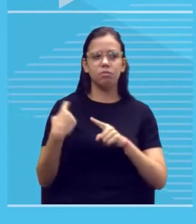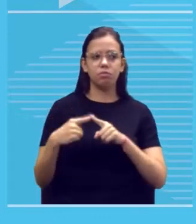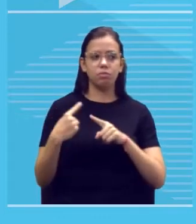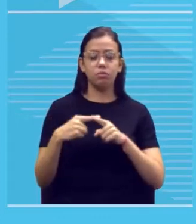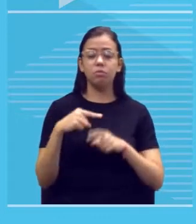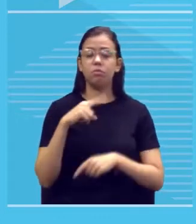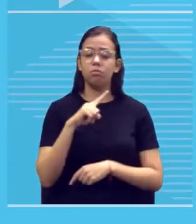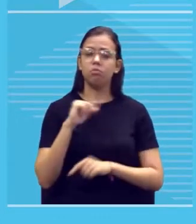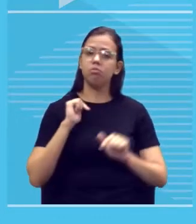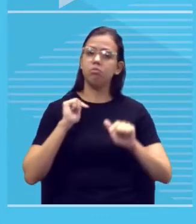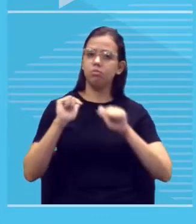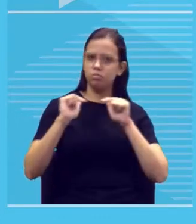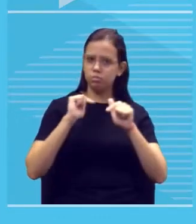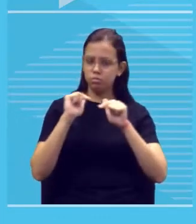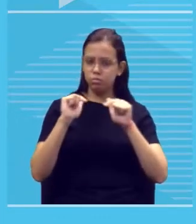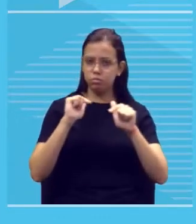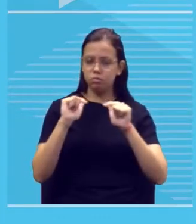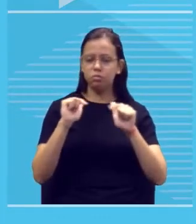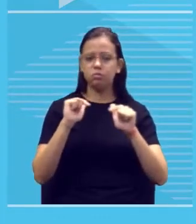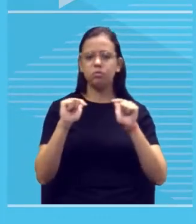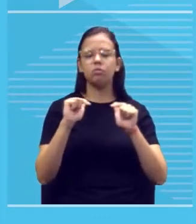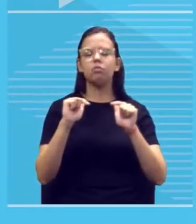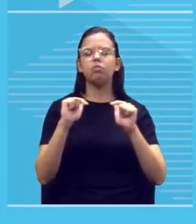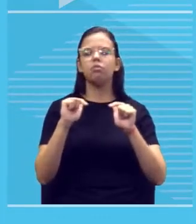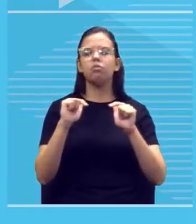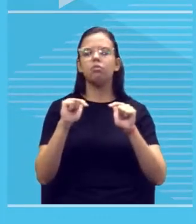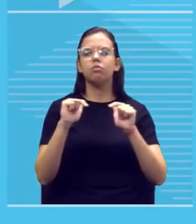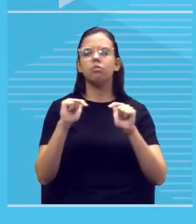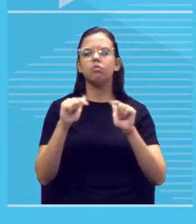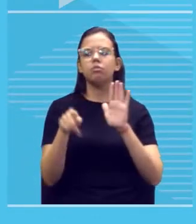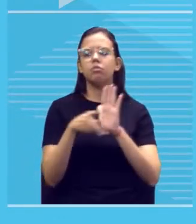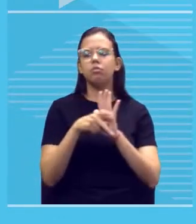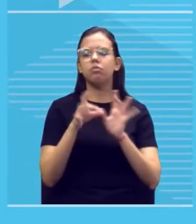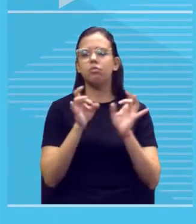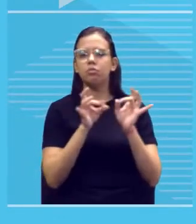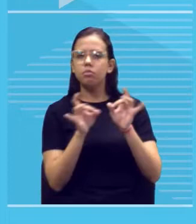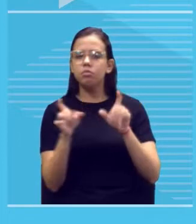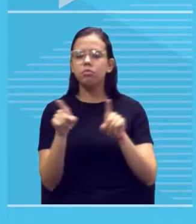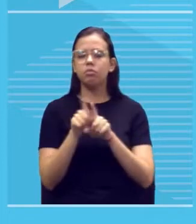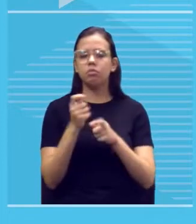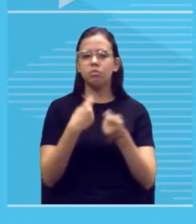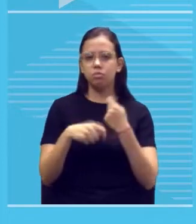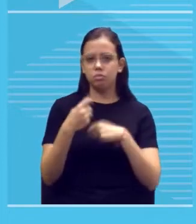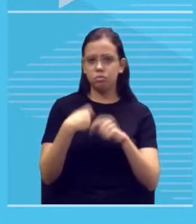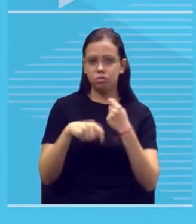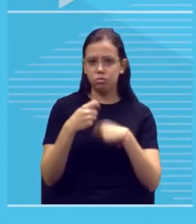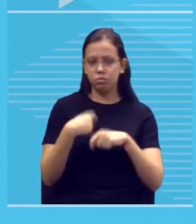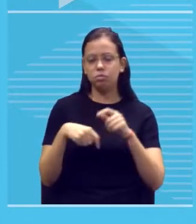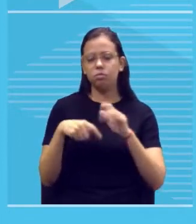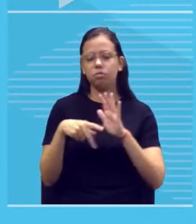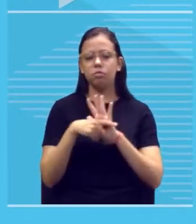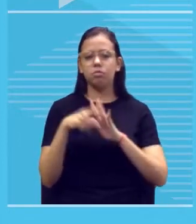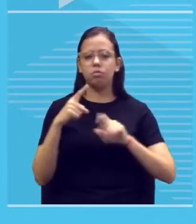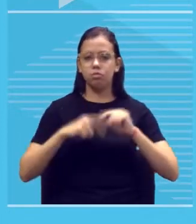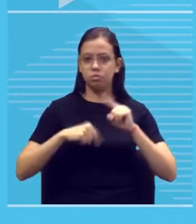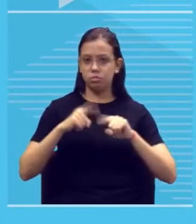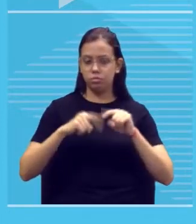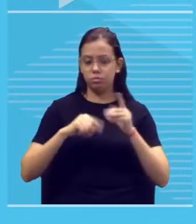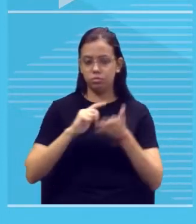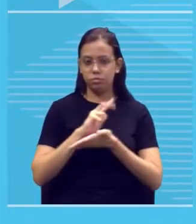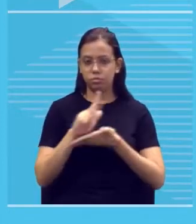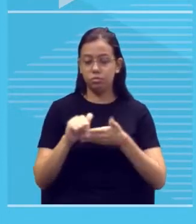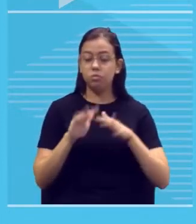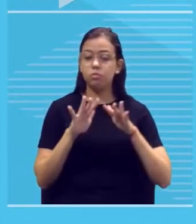de trabalhar com com o comércio com a venda de de mercadorias e tudo mais